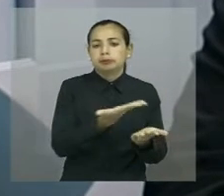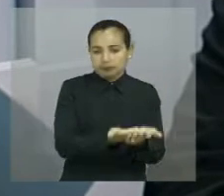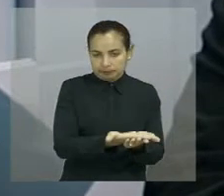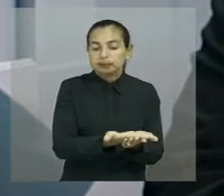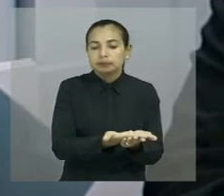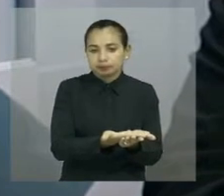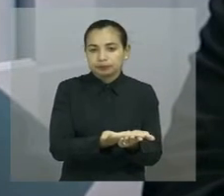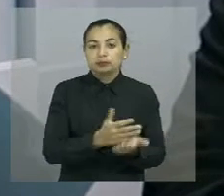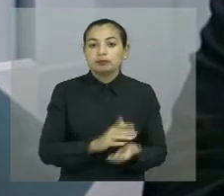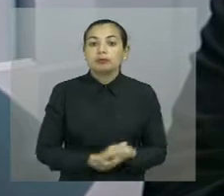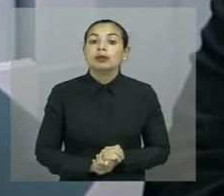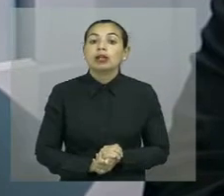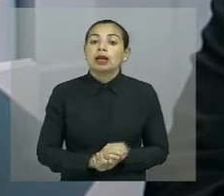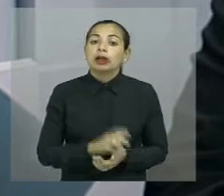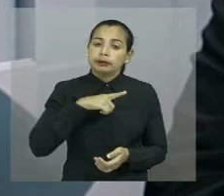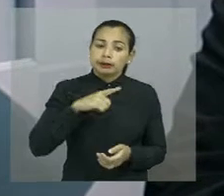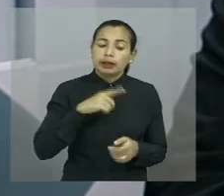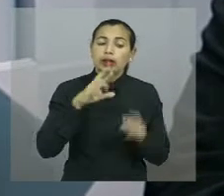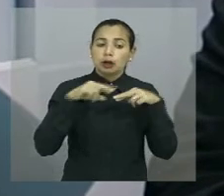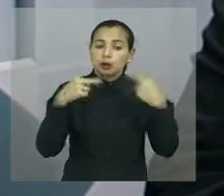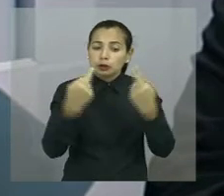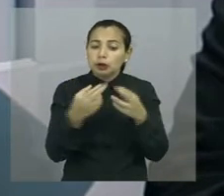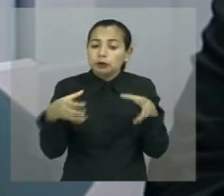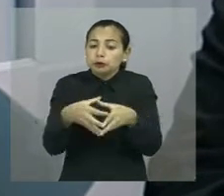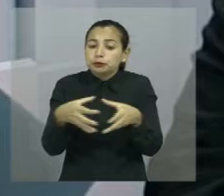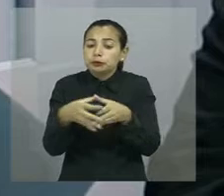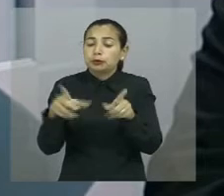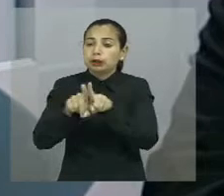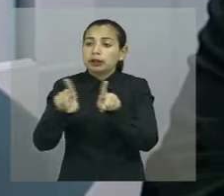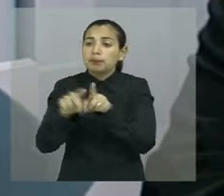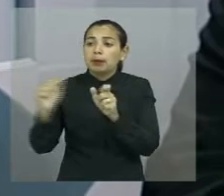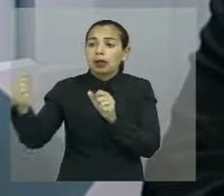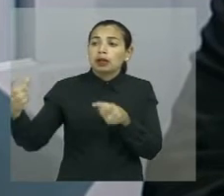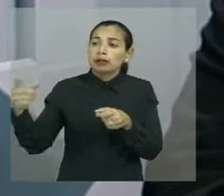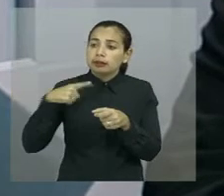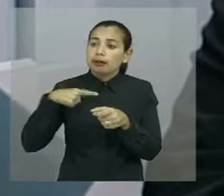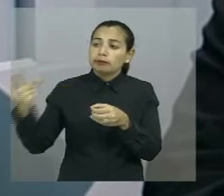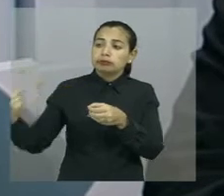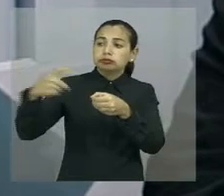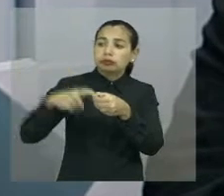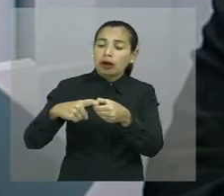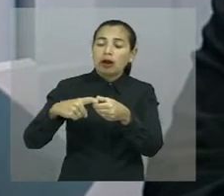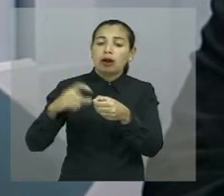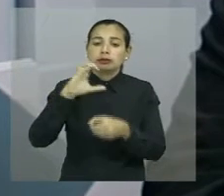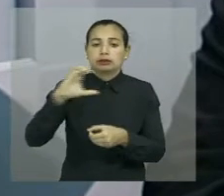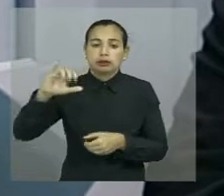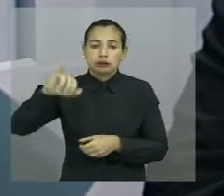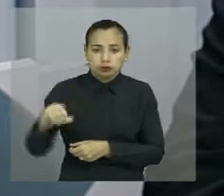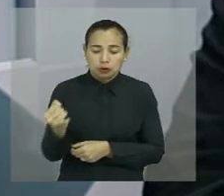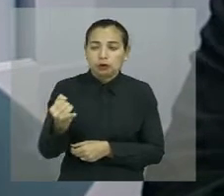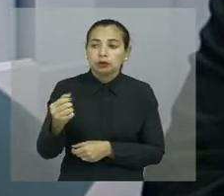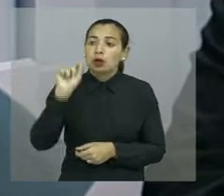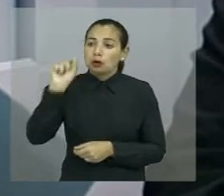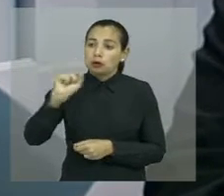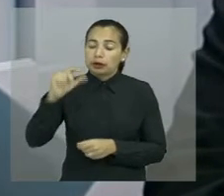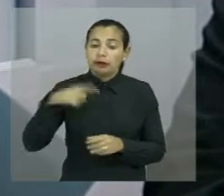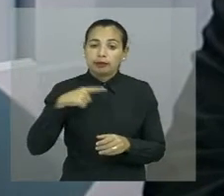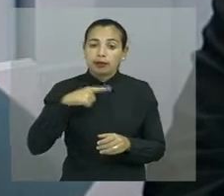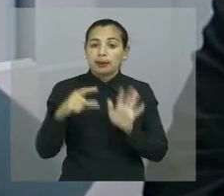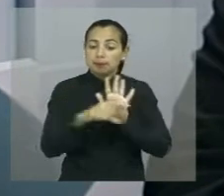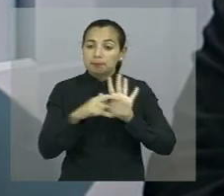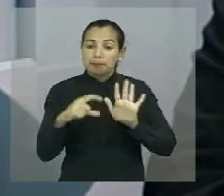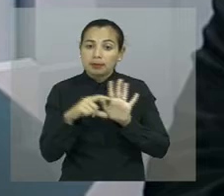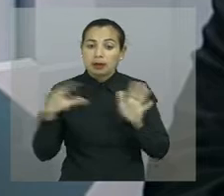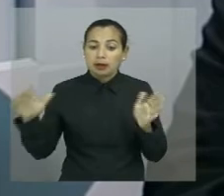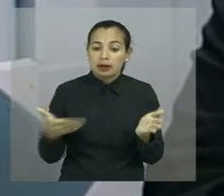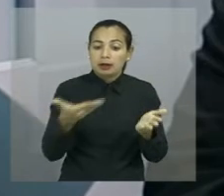das reuniões conjuntas, nós deliberamos juntamente com a CCJ, no caso de mensagens do prefeito. Normalmente a